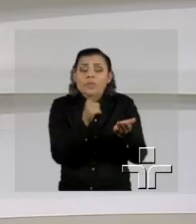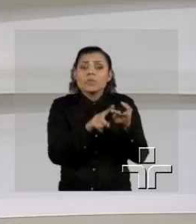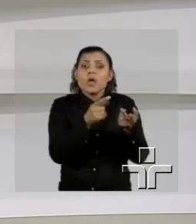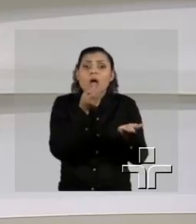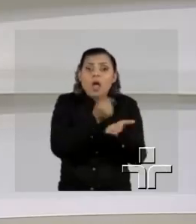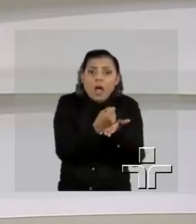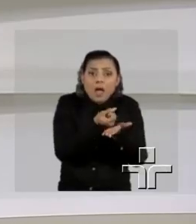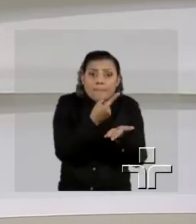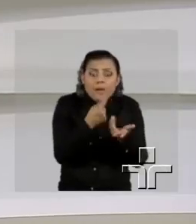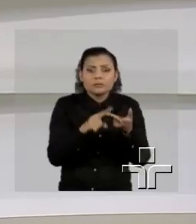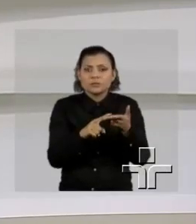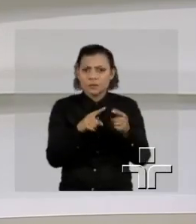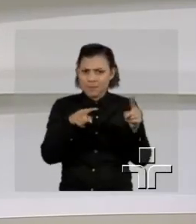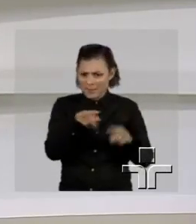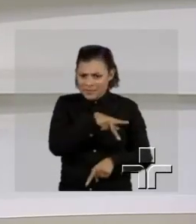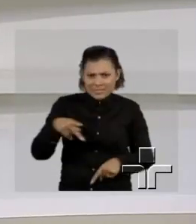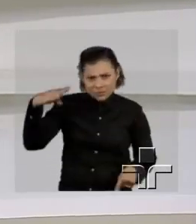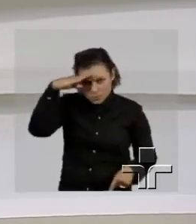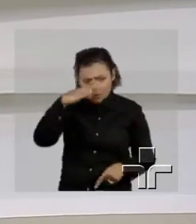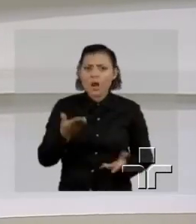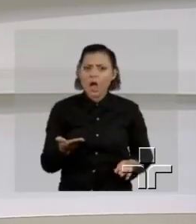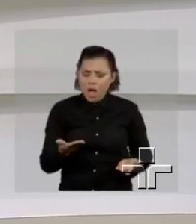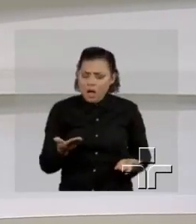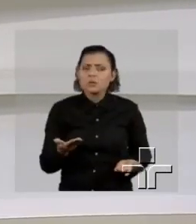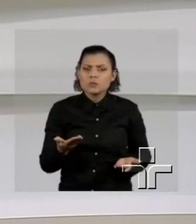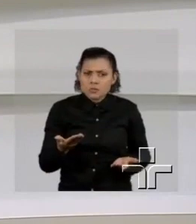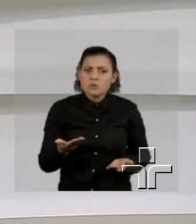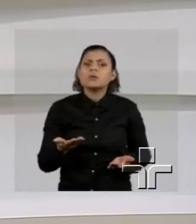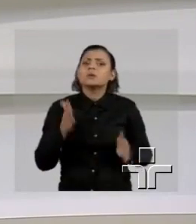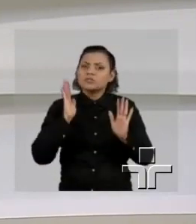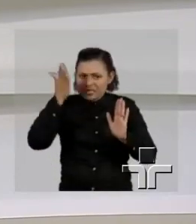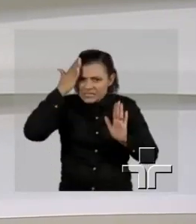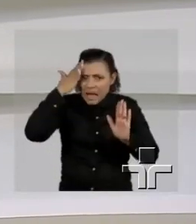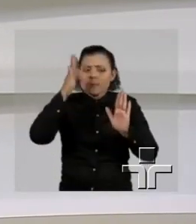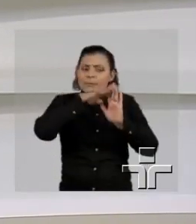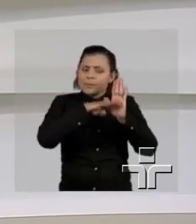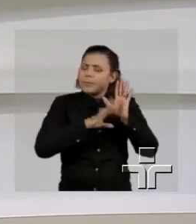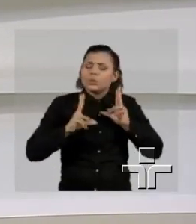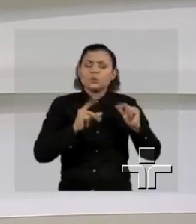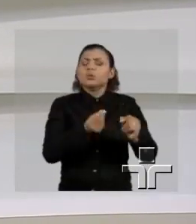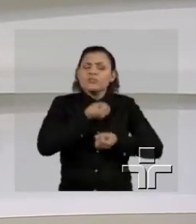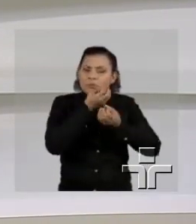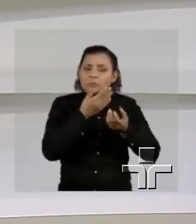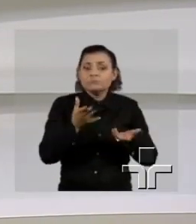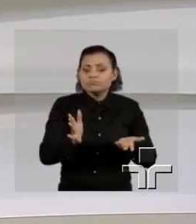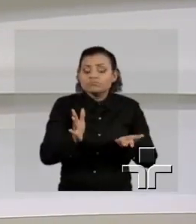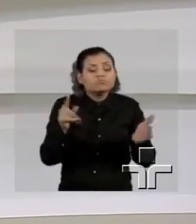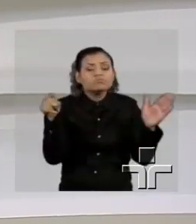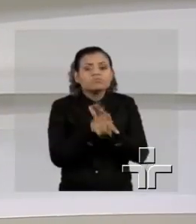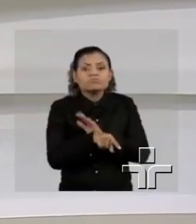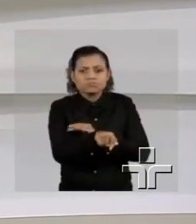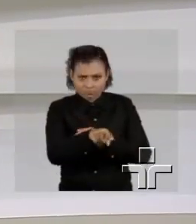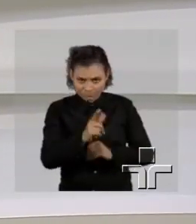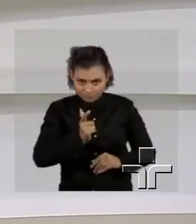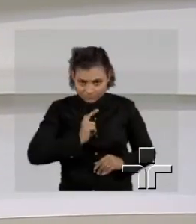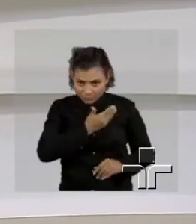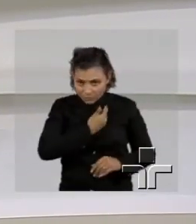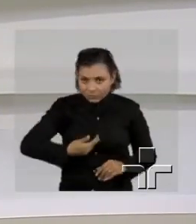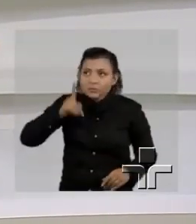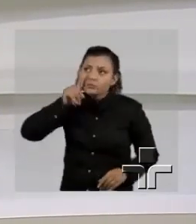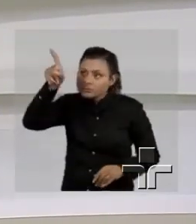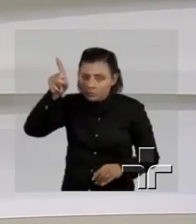vocês. Né? E foram éticos, eles não publicaram. Depois o outro jornal também, a moça foi lá, conversou comigo, falei, não, sabe